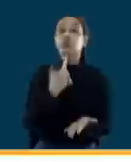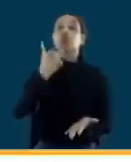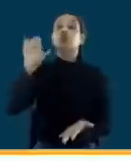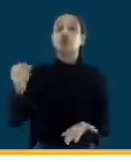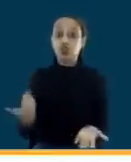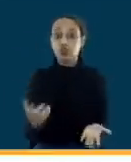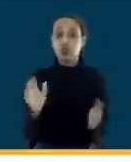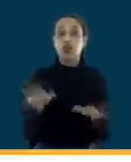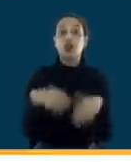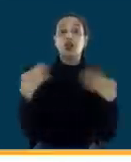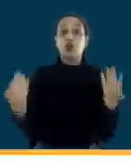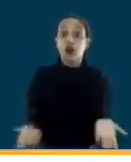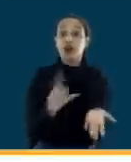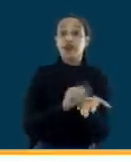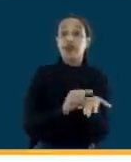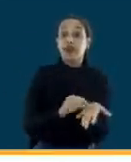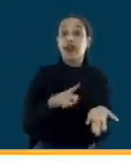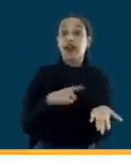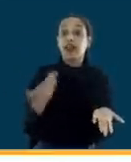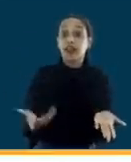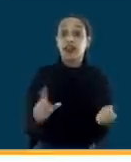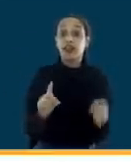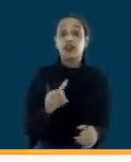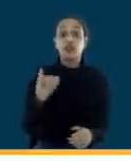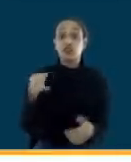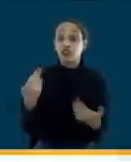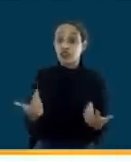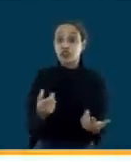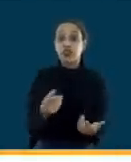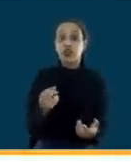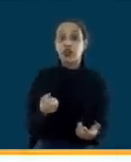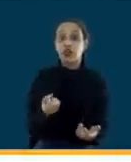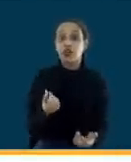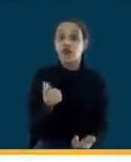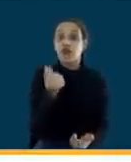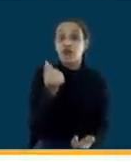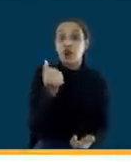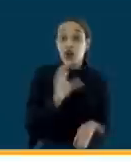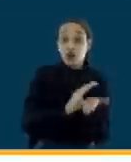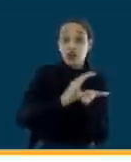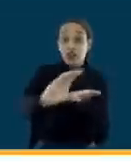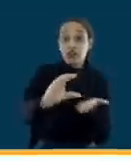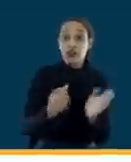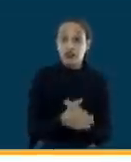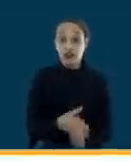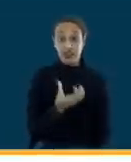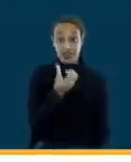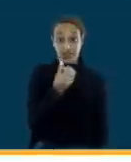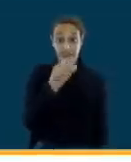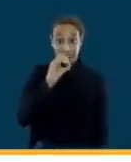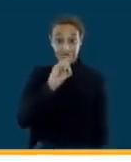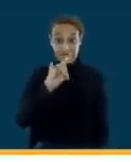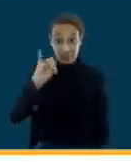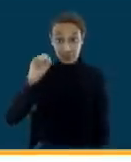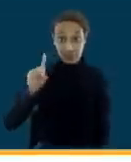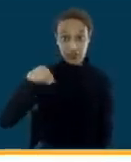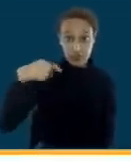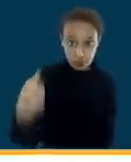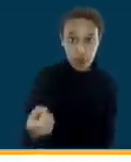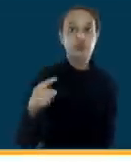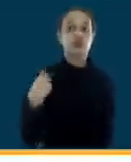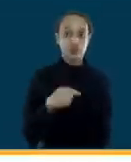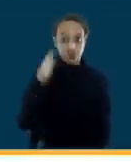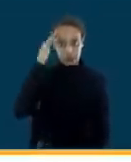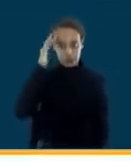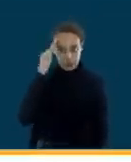os editais e quanto será investido nesses editais? Isso, ao final de 60 dias, nós entendemos que a lei virá com